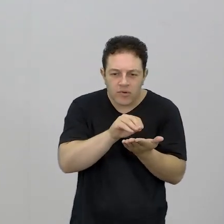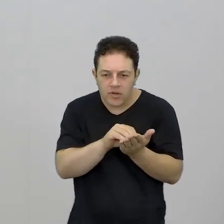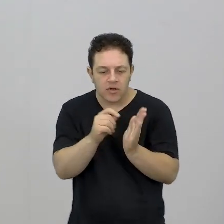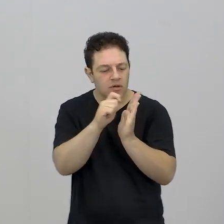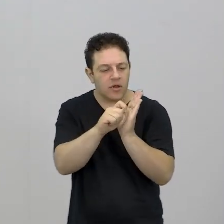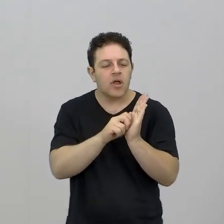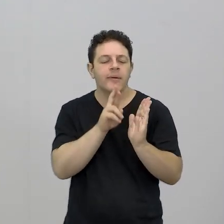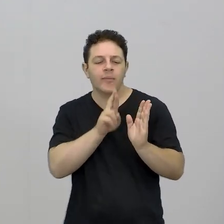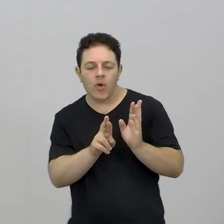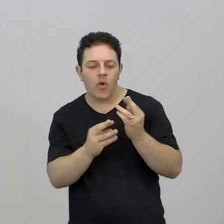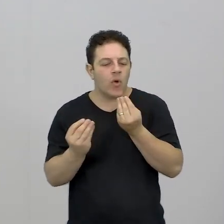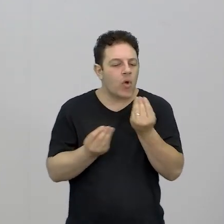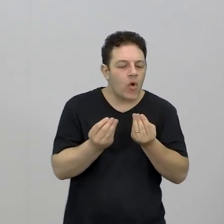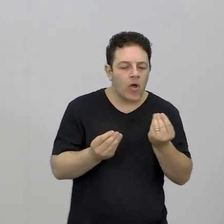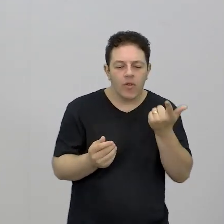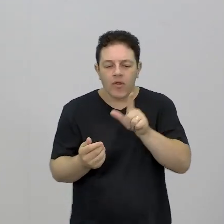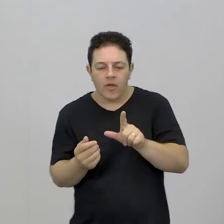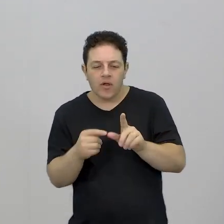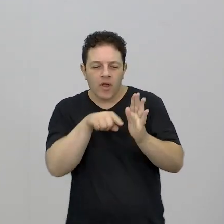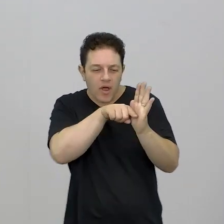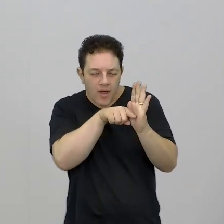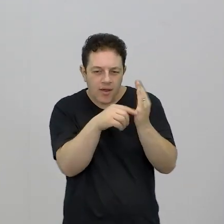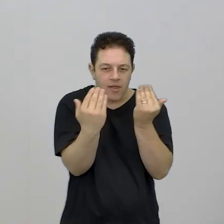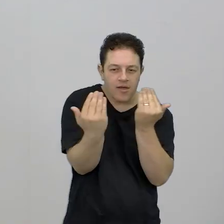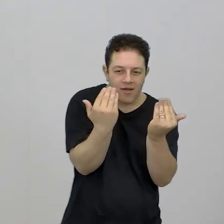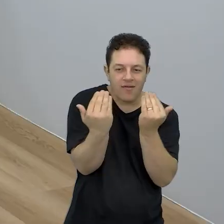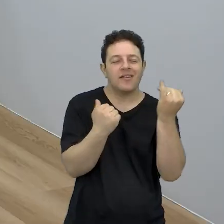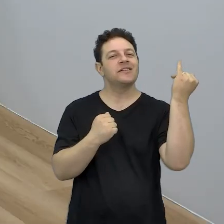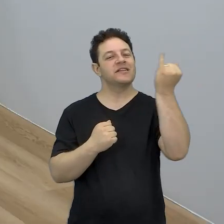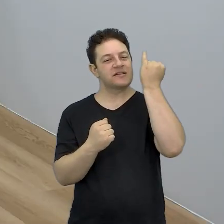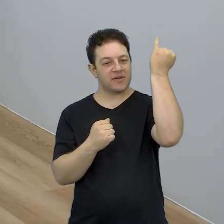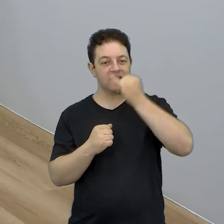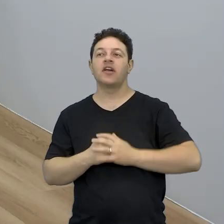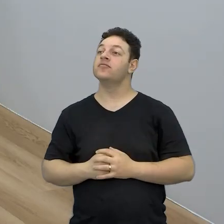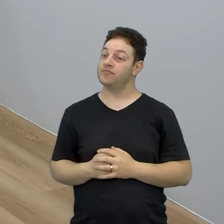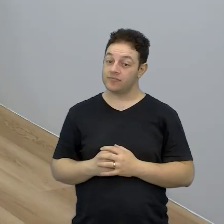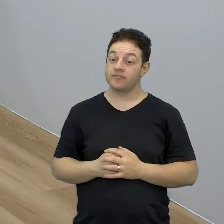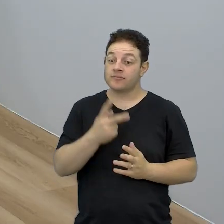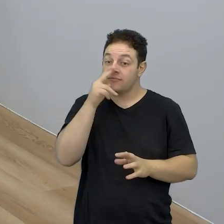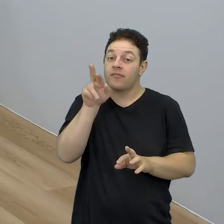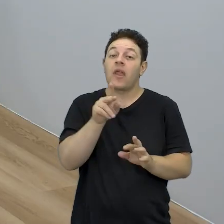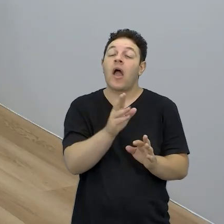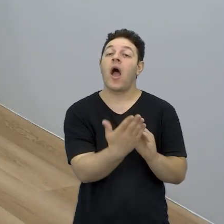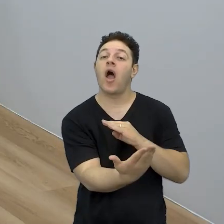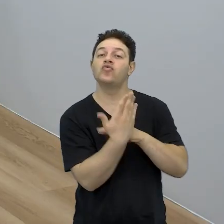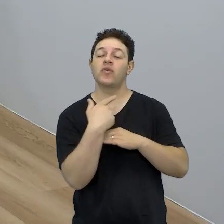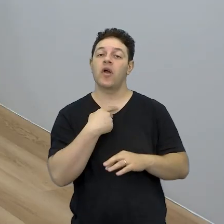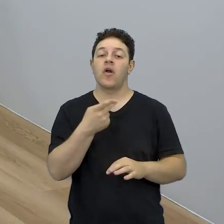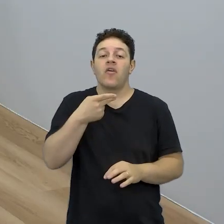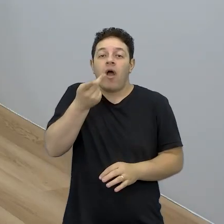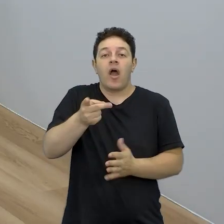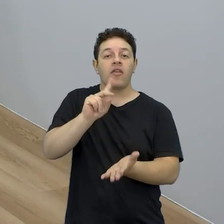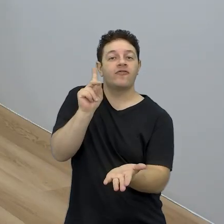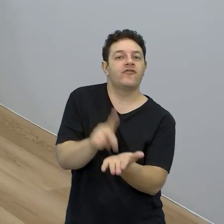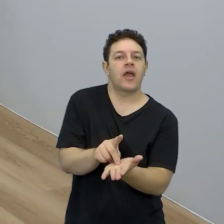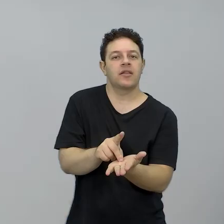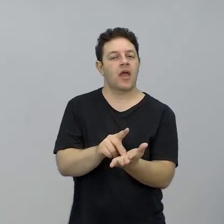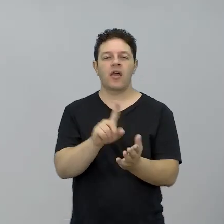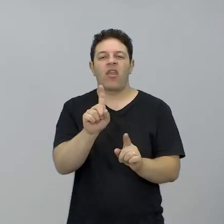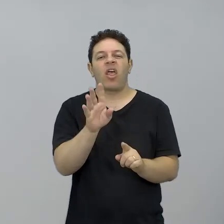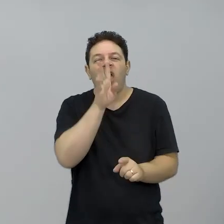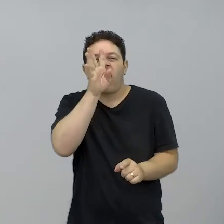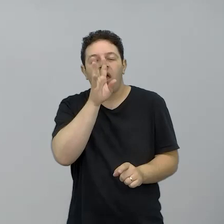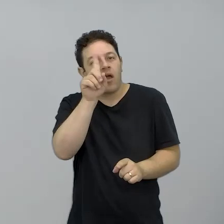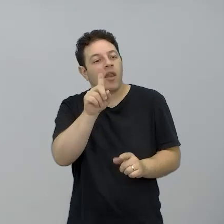de resultados, análises Isso e tudo mais. Isso traz uma informação fidedigna, né? Com certeza. Está embasado